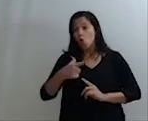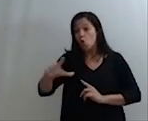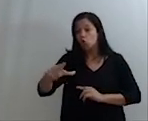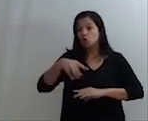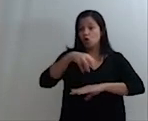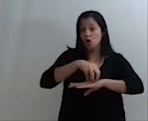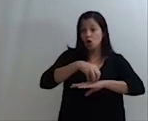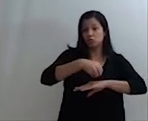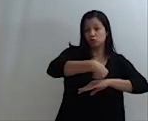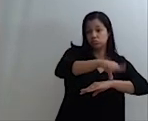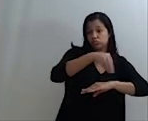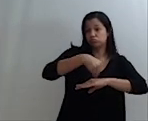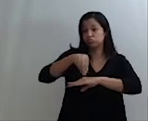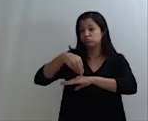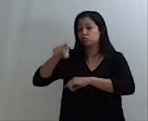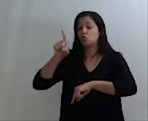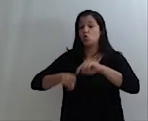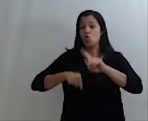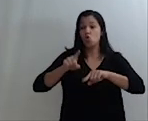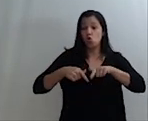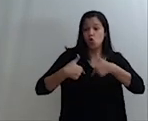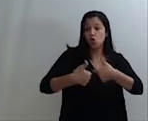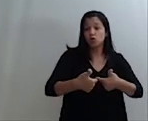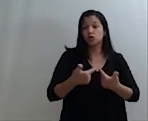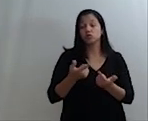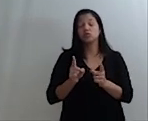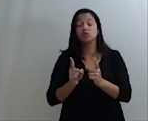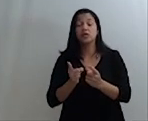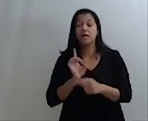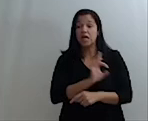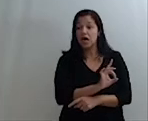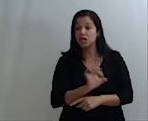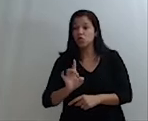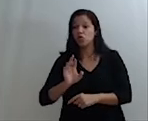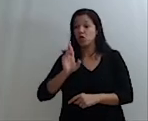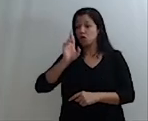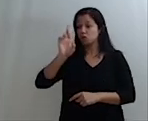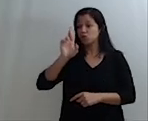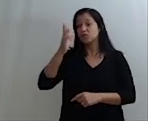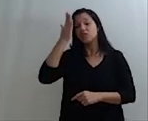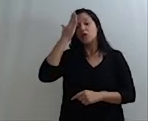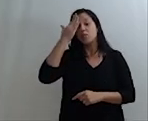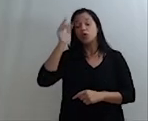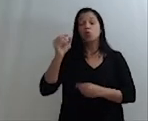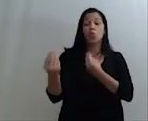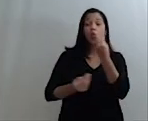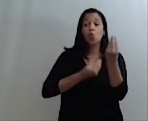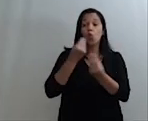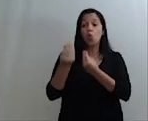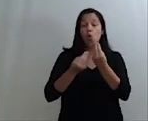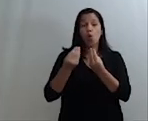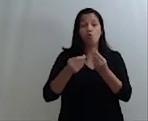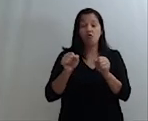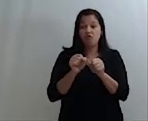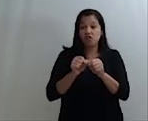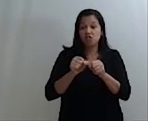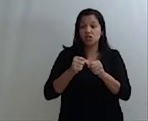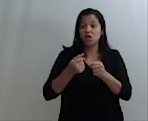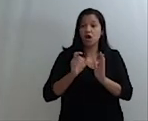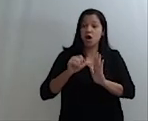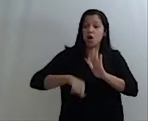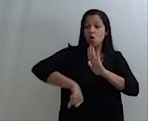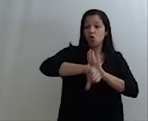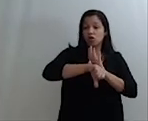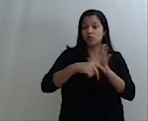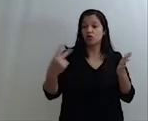e outros responsáveis pela prática operacional do transbordo todos cientes da origem ilícita da carga e da prática do crime antecedente